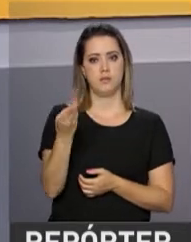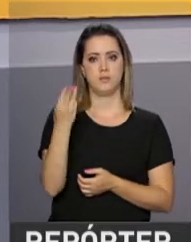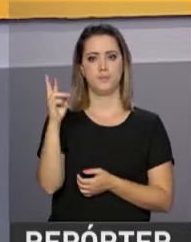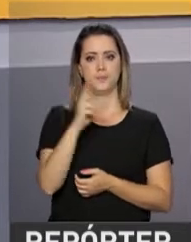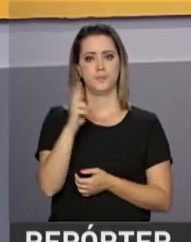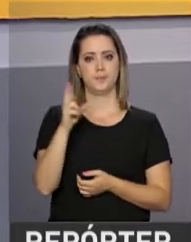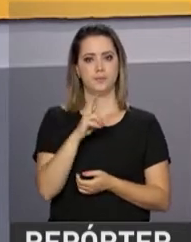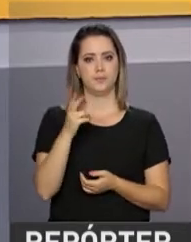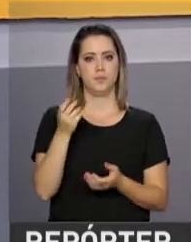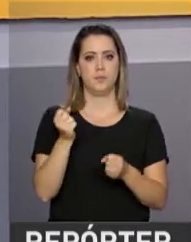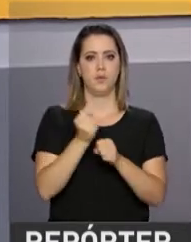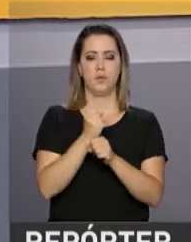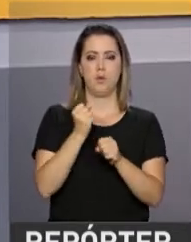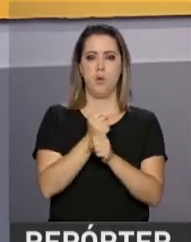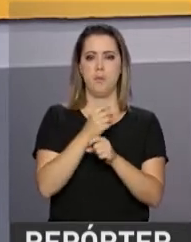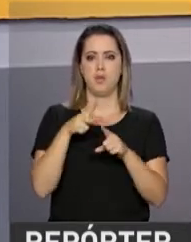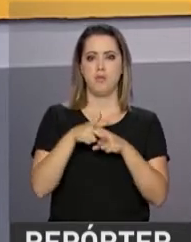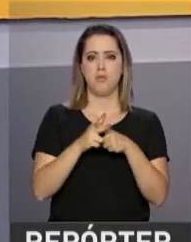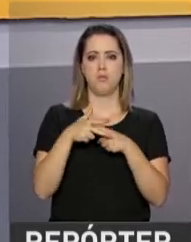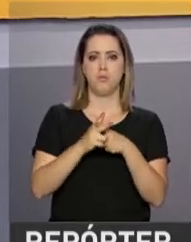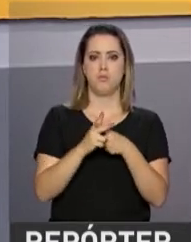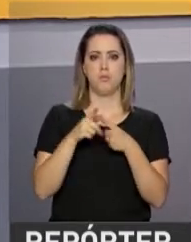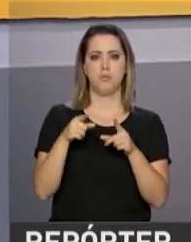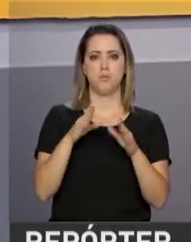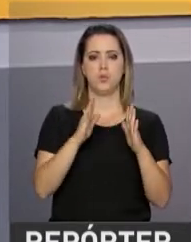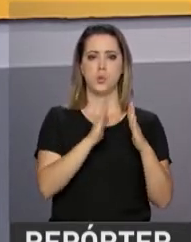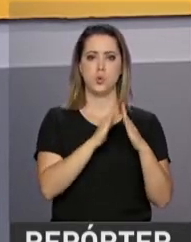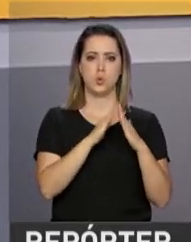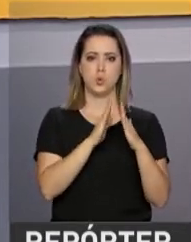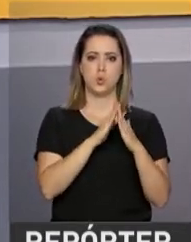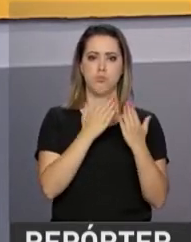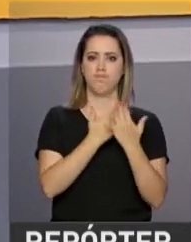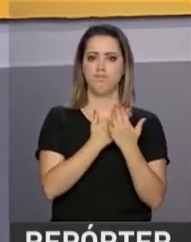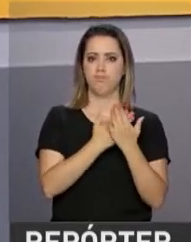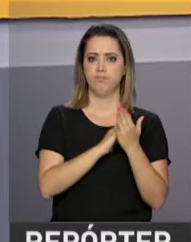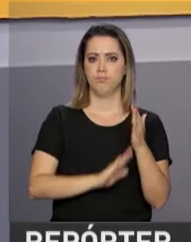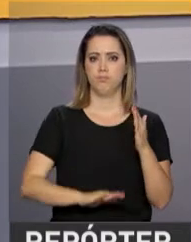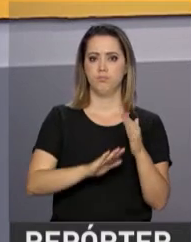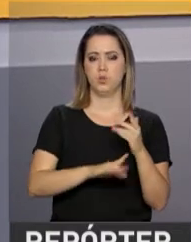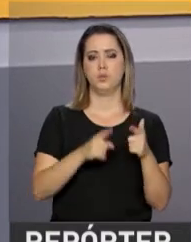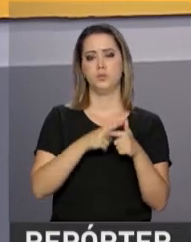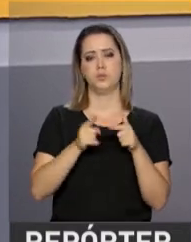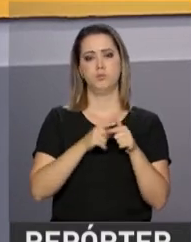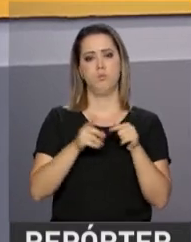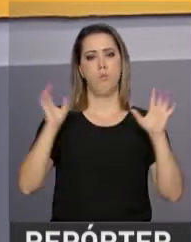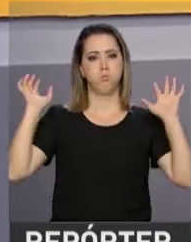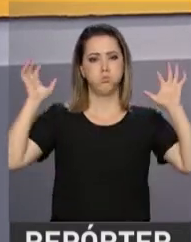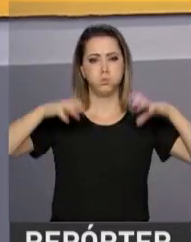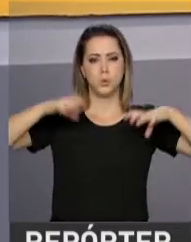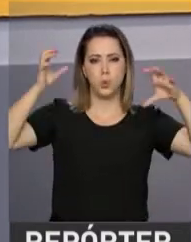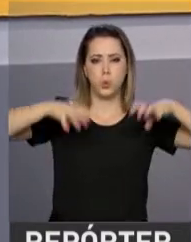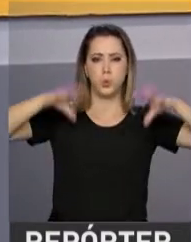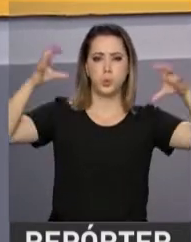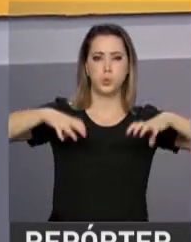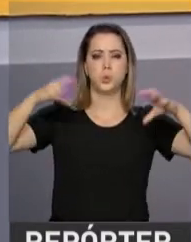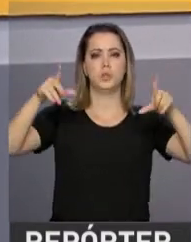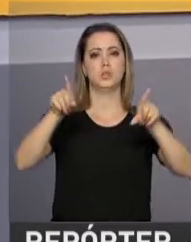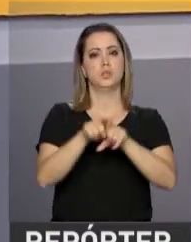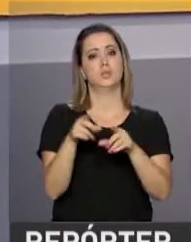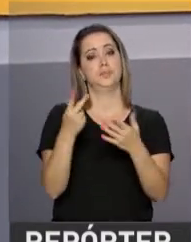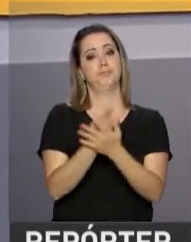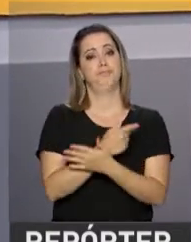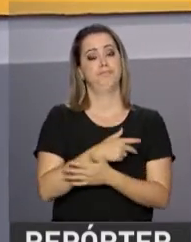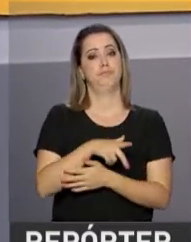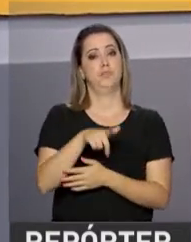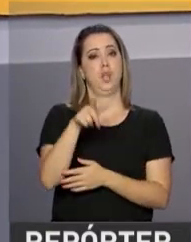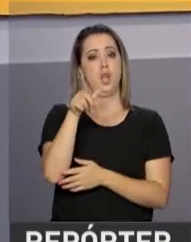reais para com reconstrução e recuperação de creches e escolas danificadas pelas chuvas que atingiram o estado do